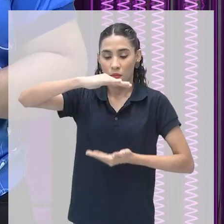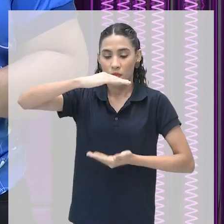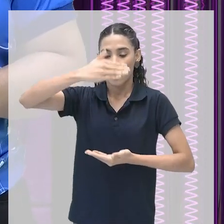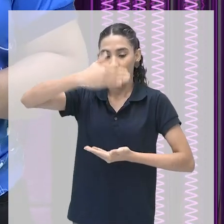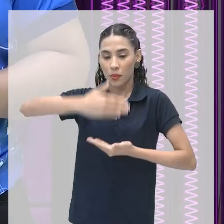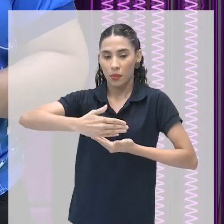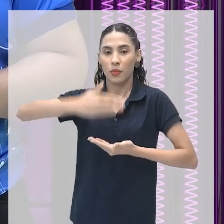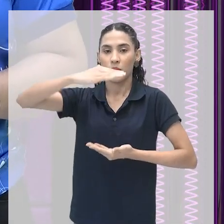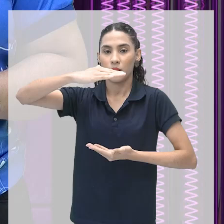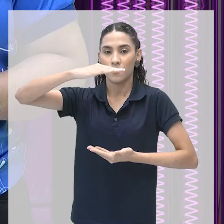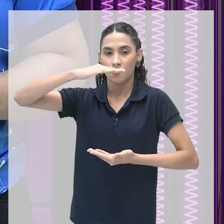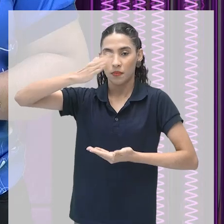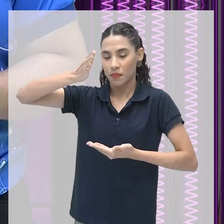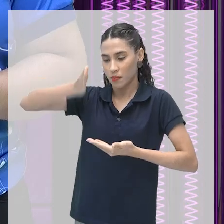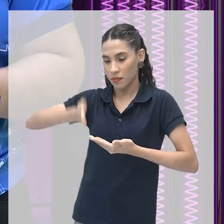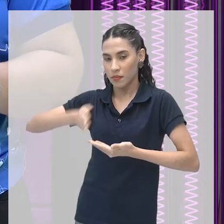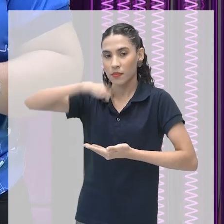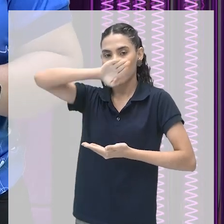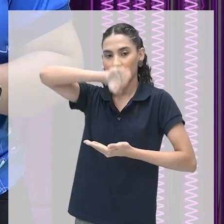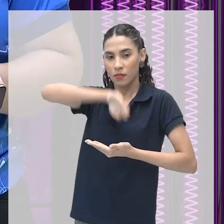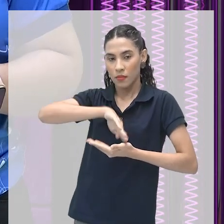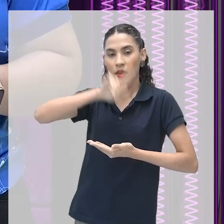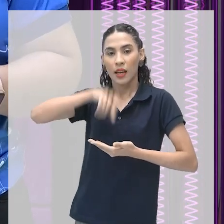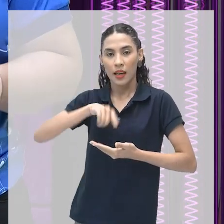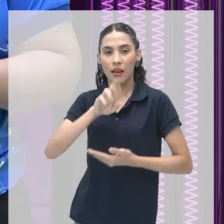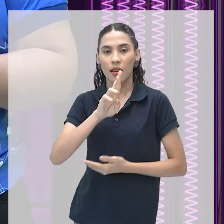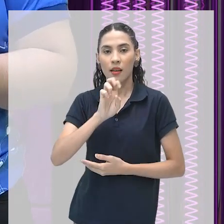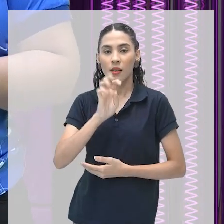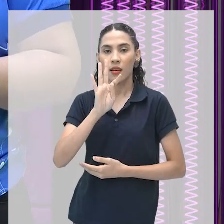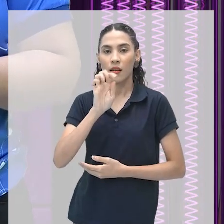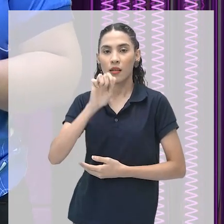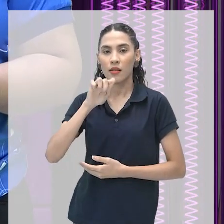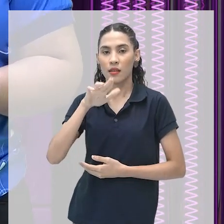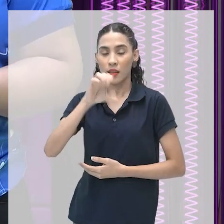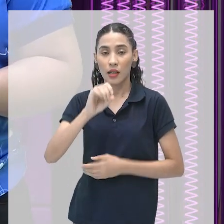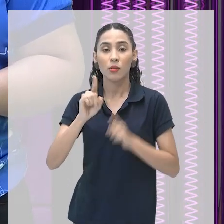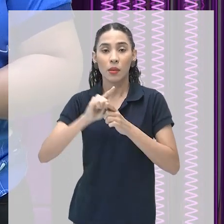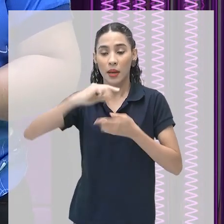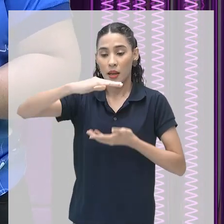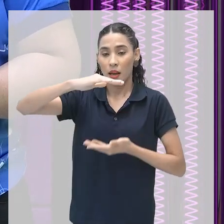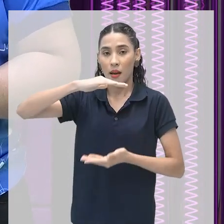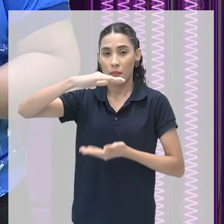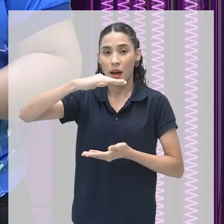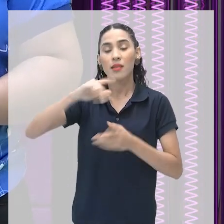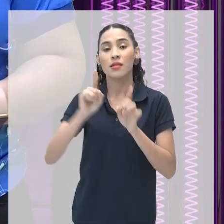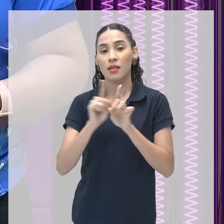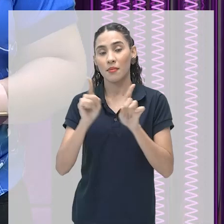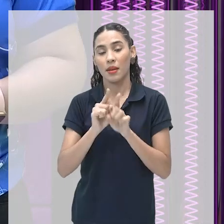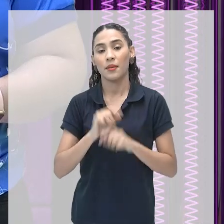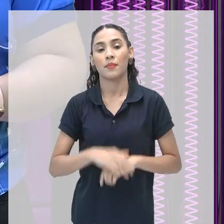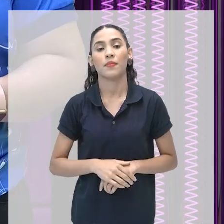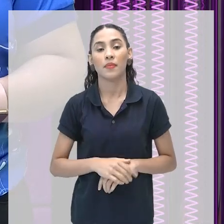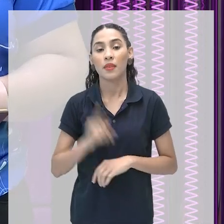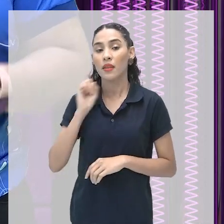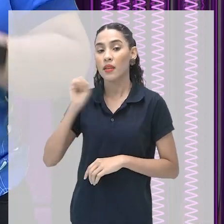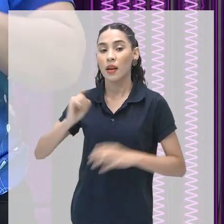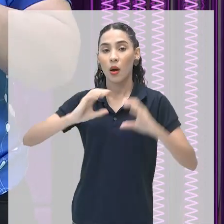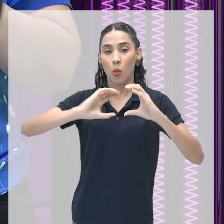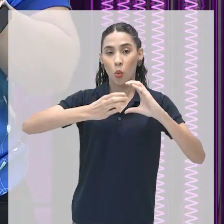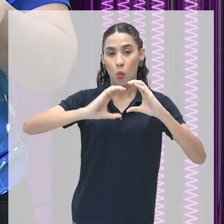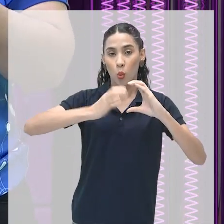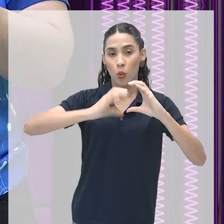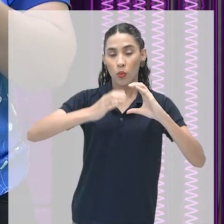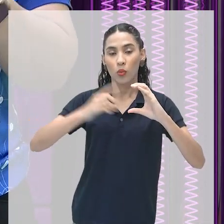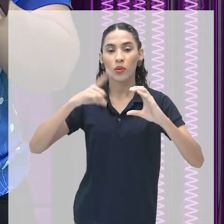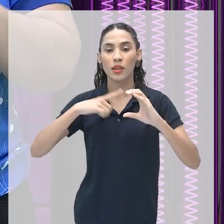faces dessa caixa de sabão em pó são retangulares, né? E as bases também são retangulares aí. E lá no cubo, ele